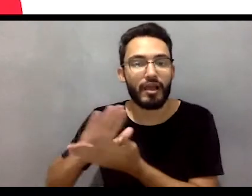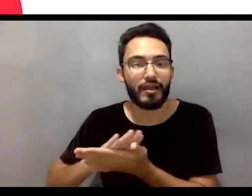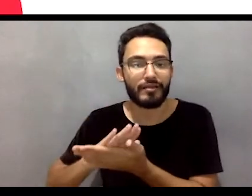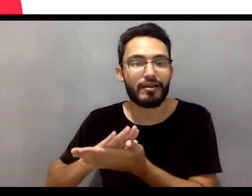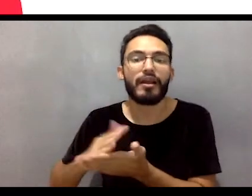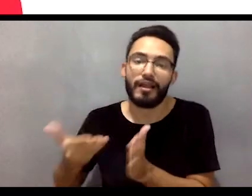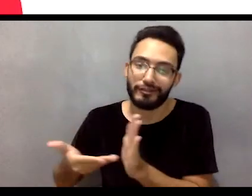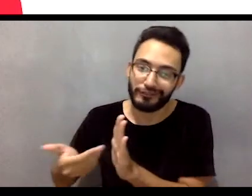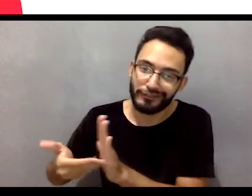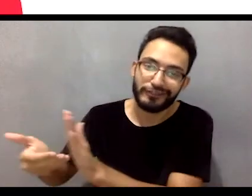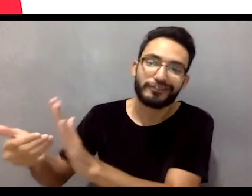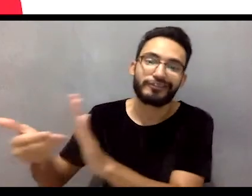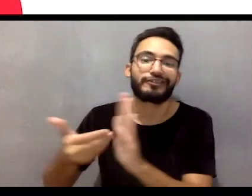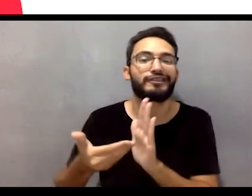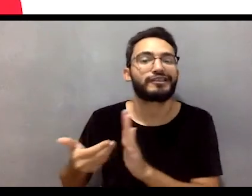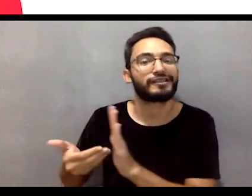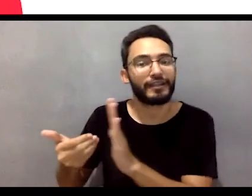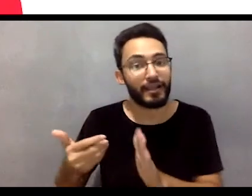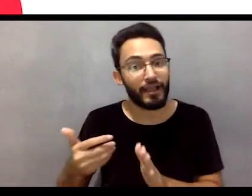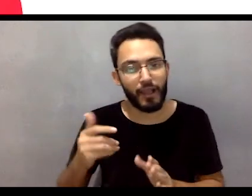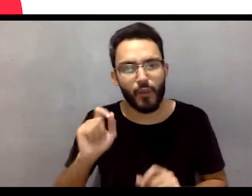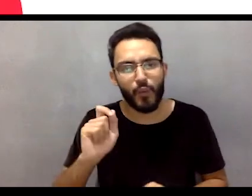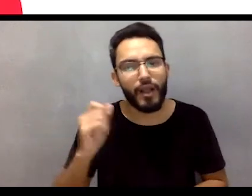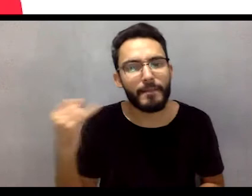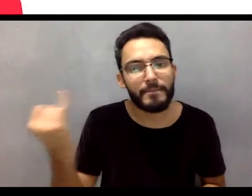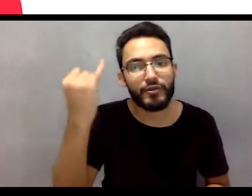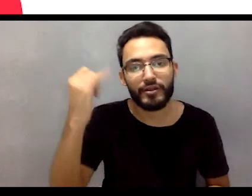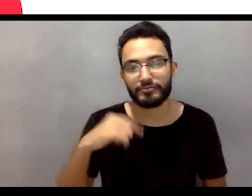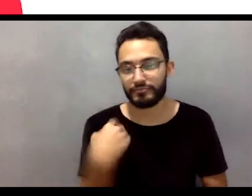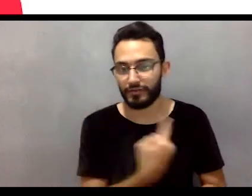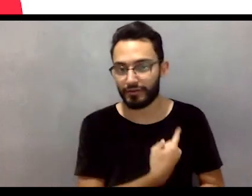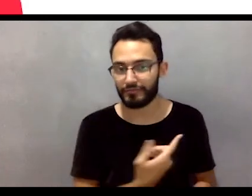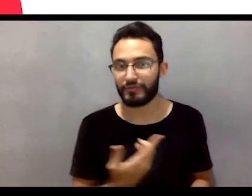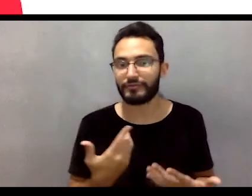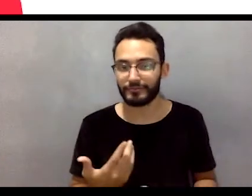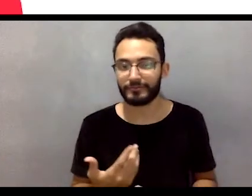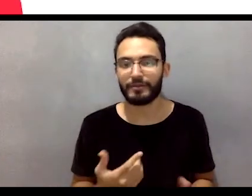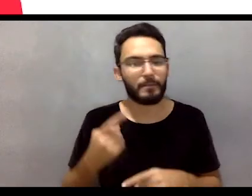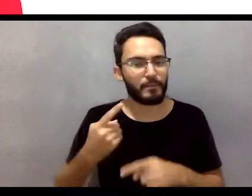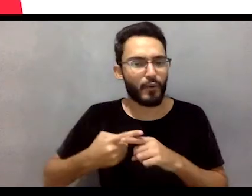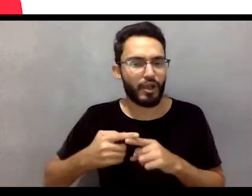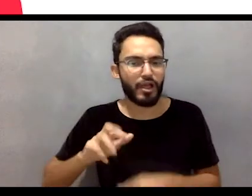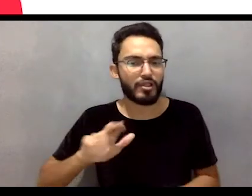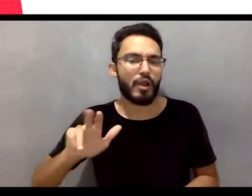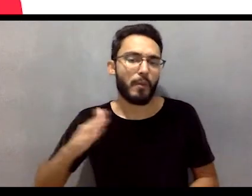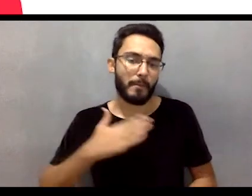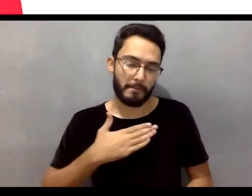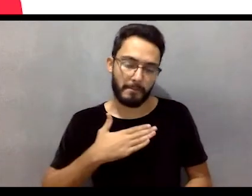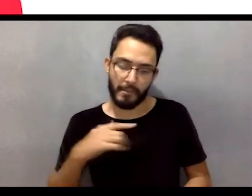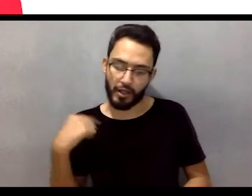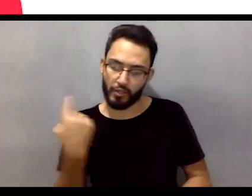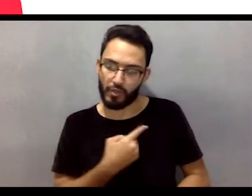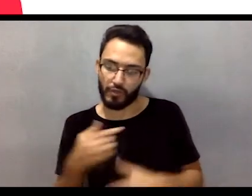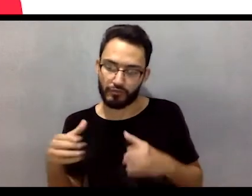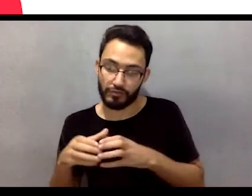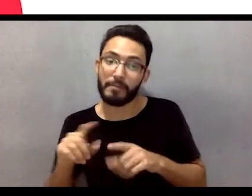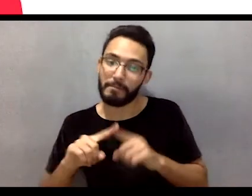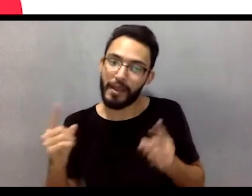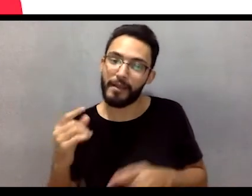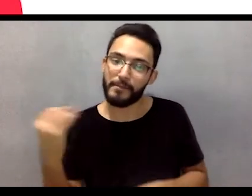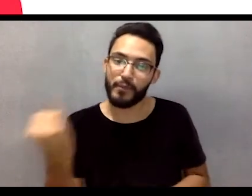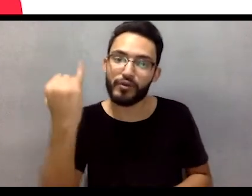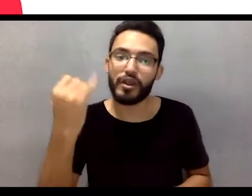nosso cliente, de acordo com o que é importante para a gente. Porque não para a gente, mas o que é importante para o